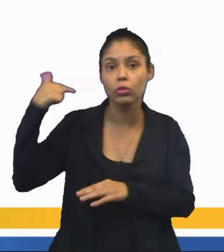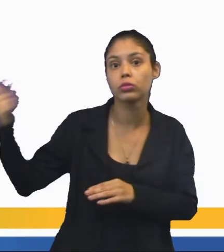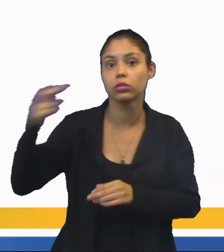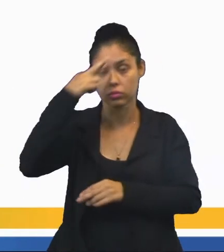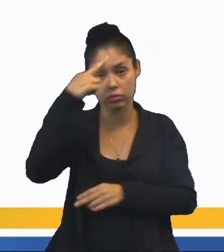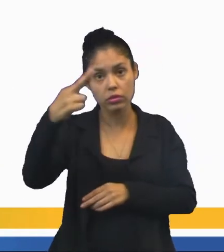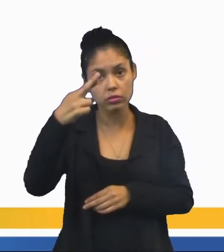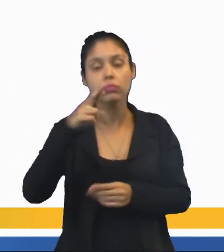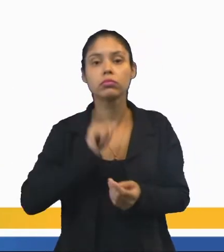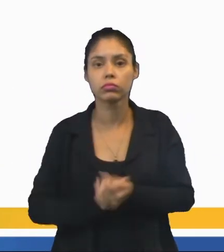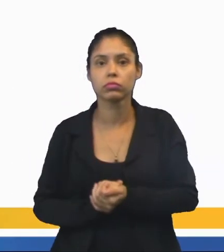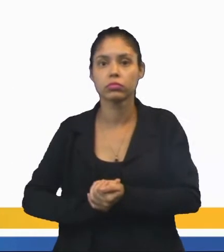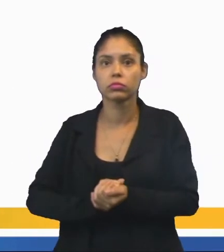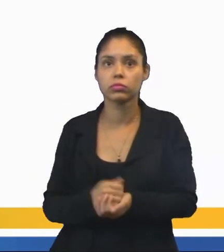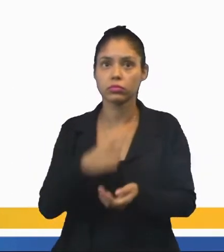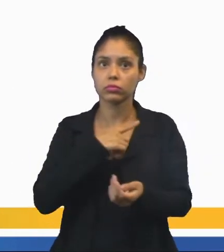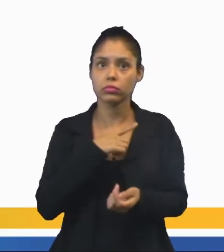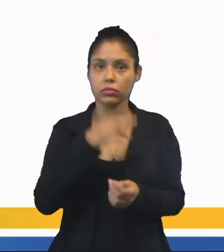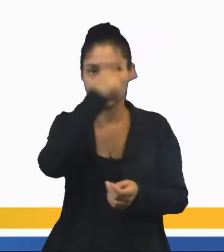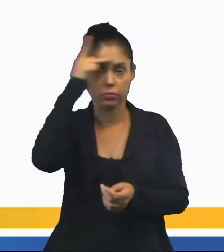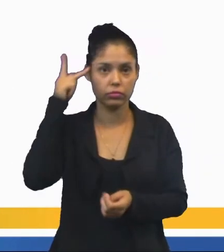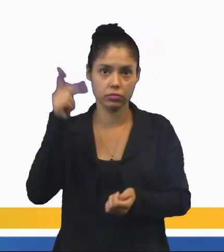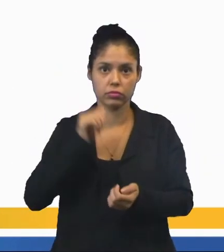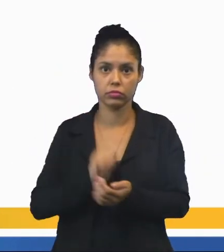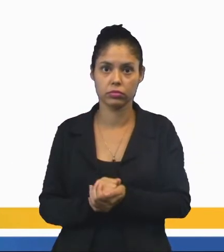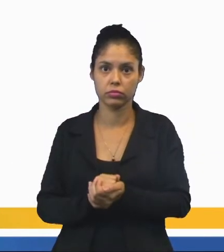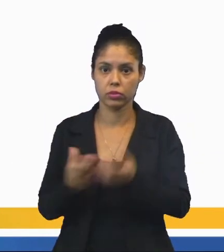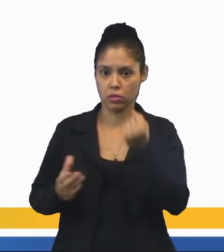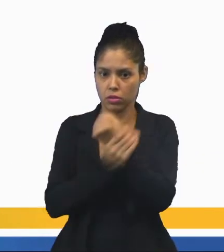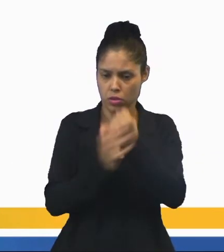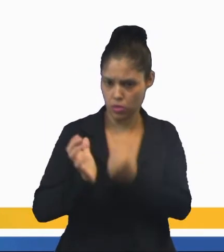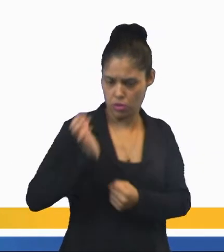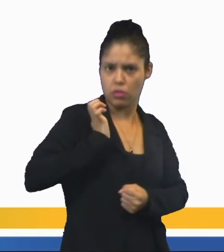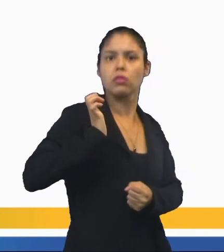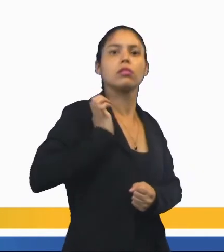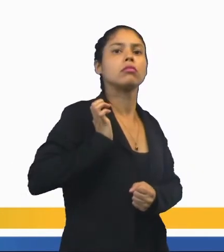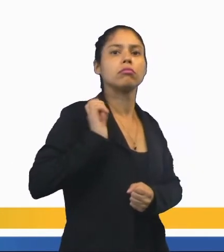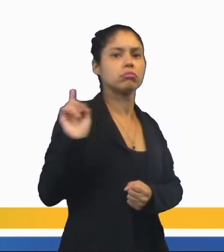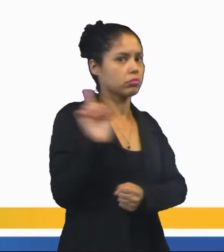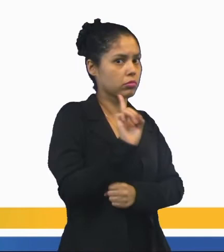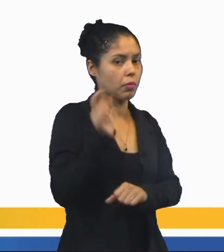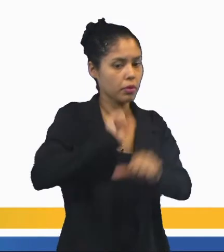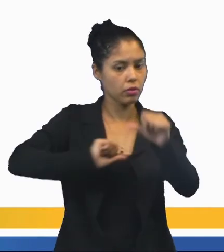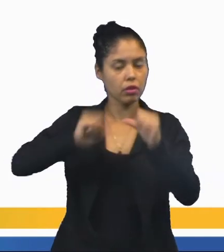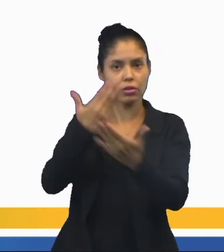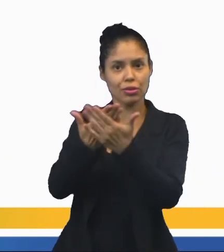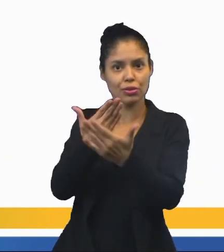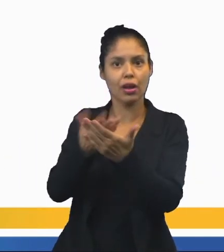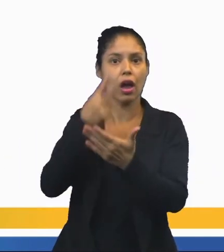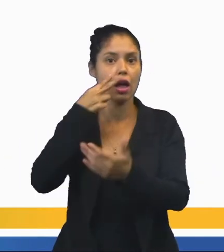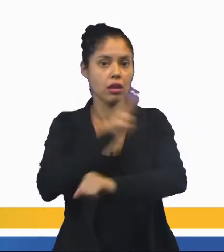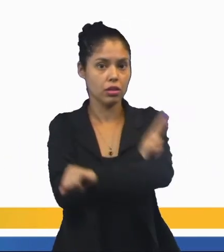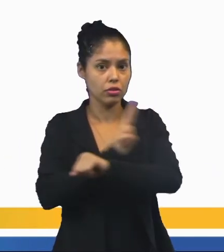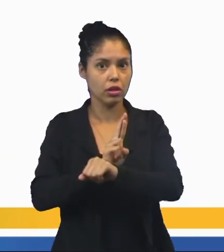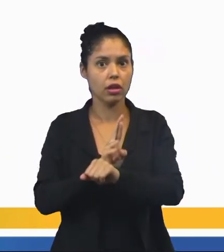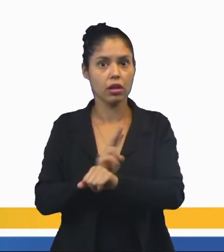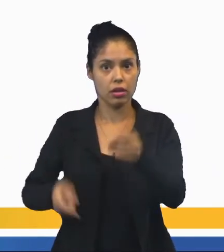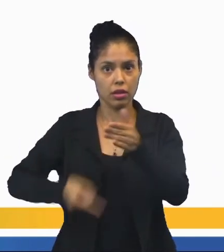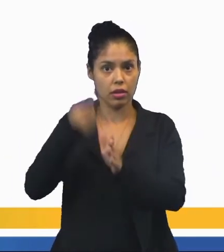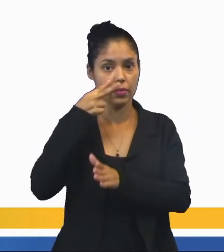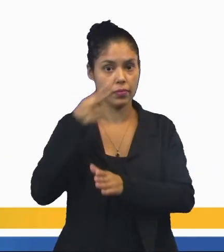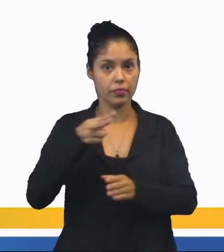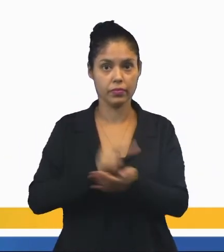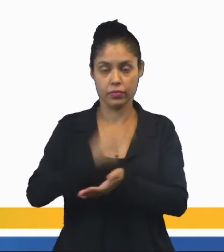líderes das religiões, eles não são pessoas super ricas, pelo contrário, a gente quando estuda as religiões, uma das primeiras coisas que a gente vê